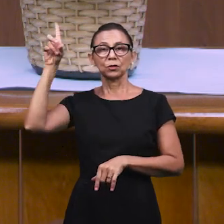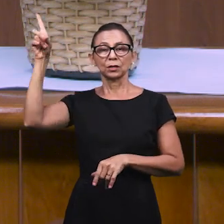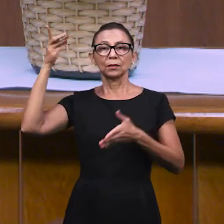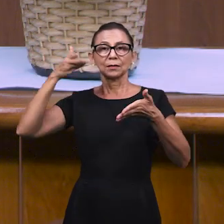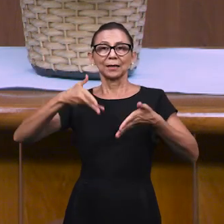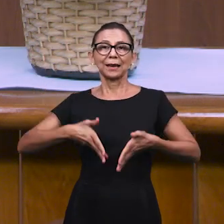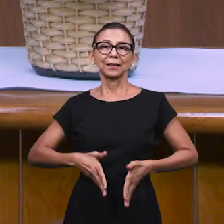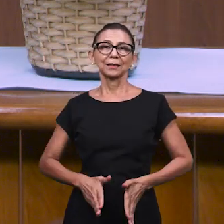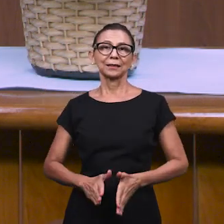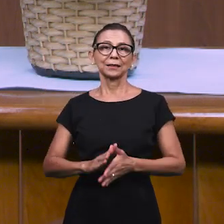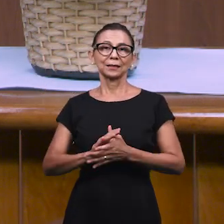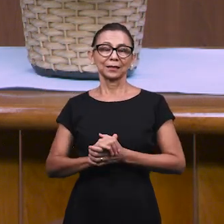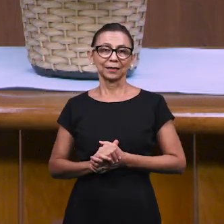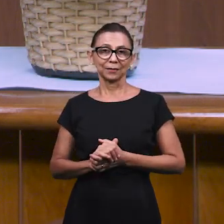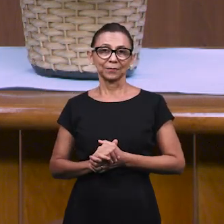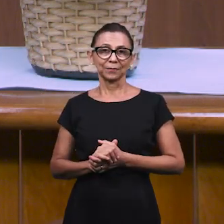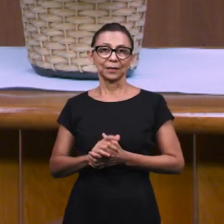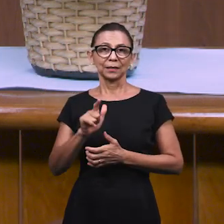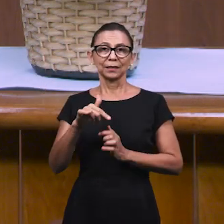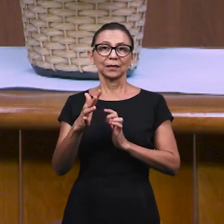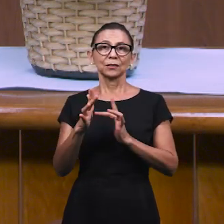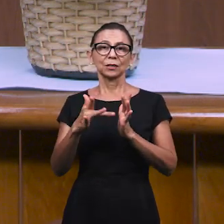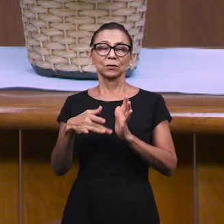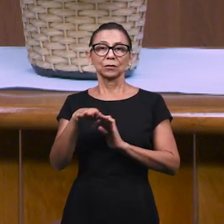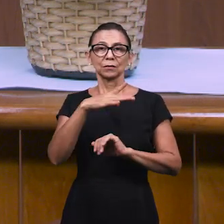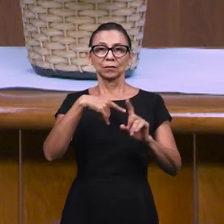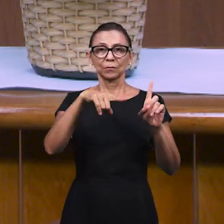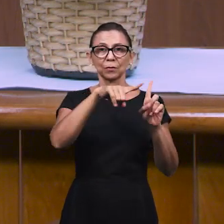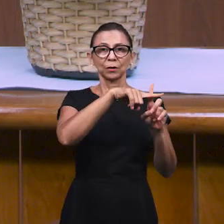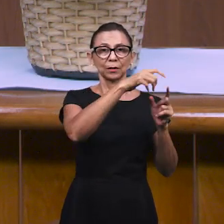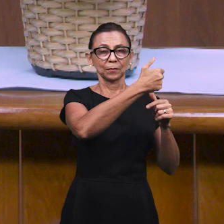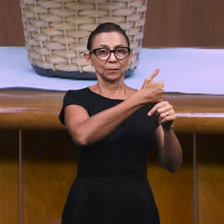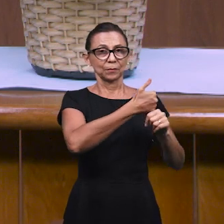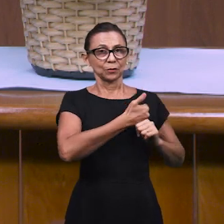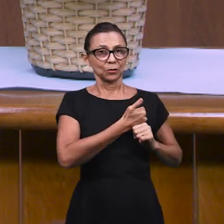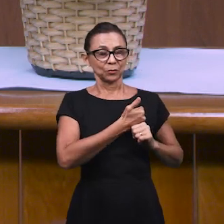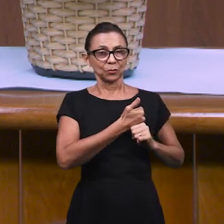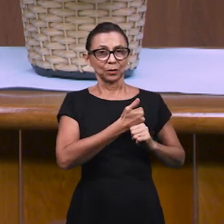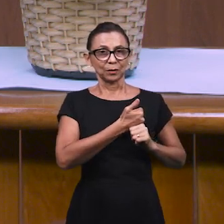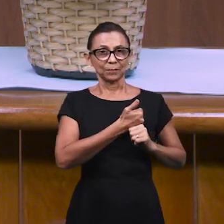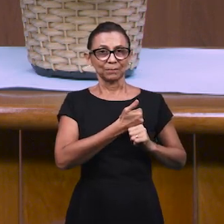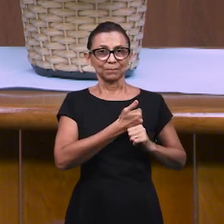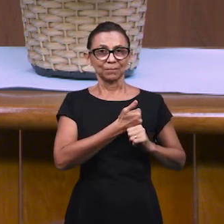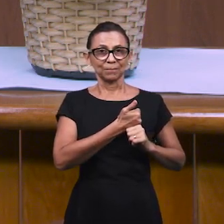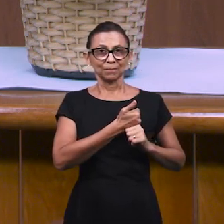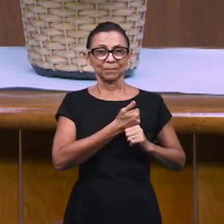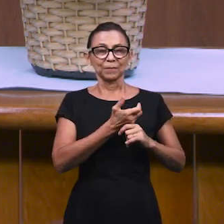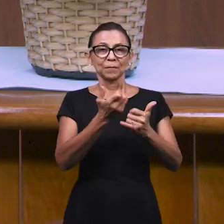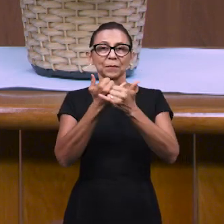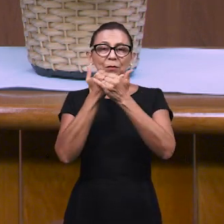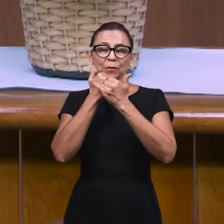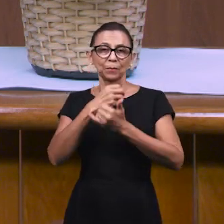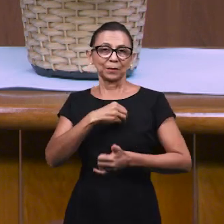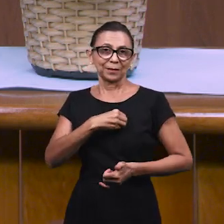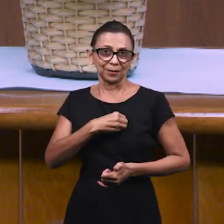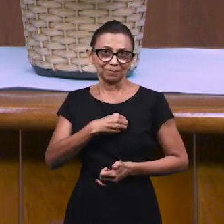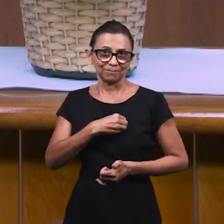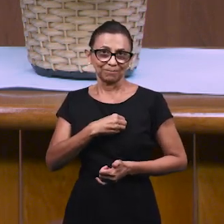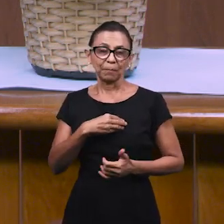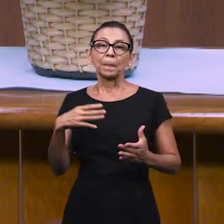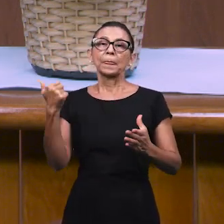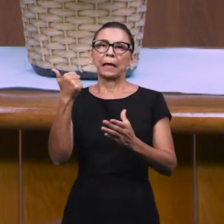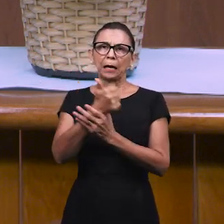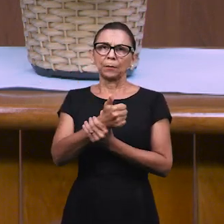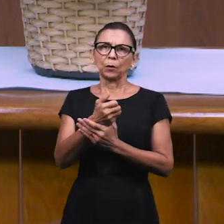sangue para a remissão do pecado do homem. Então havia um projeto. Abraão tinha que cumprir o projeto, ele não podia ir até a metade, ele tinha que ir até o